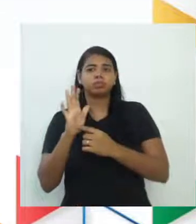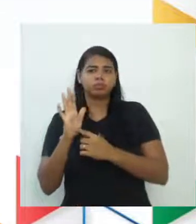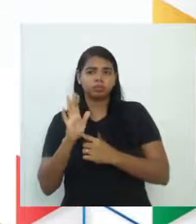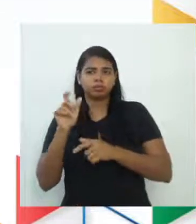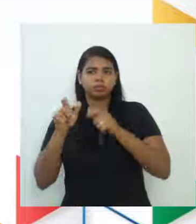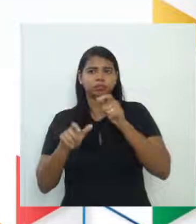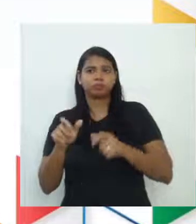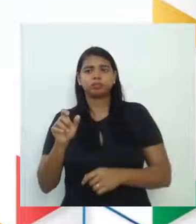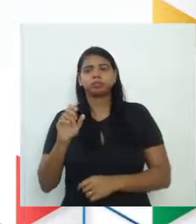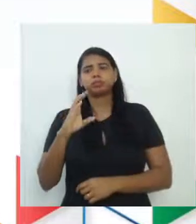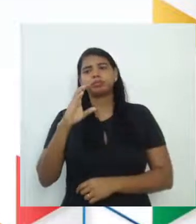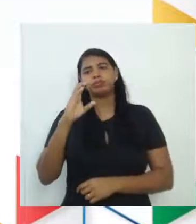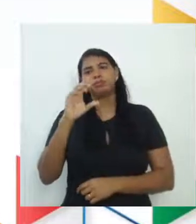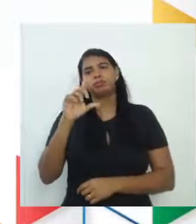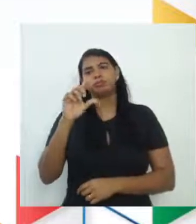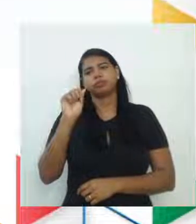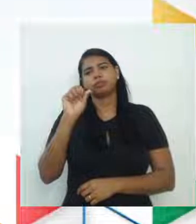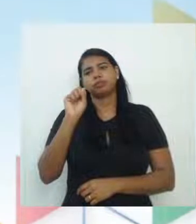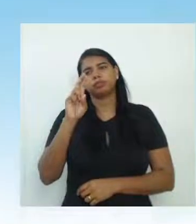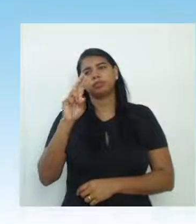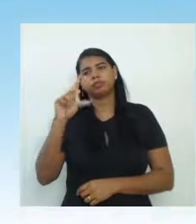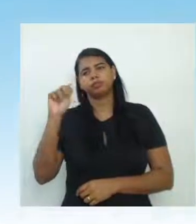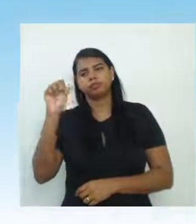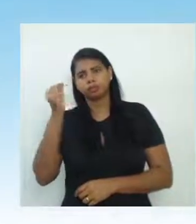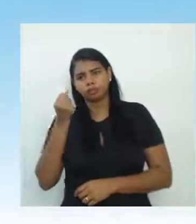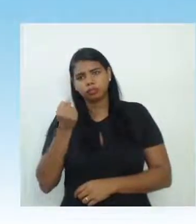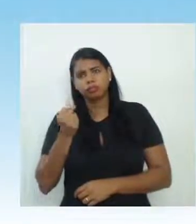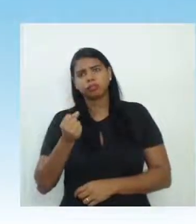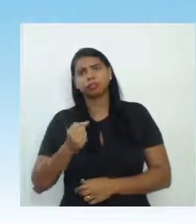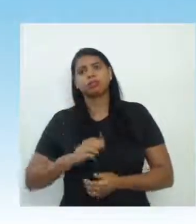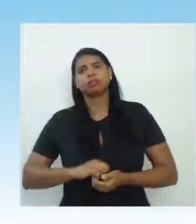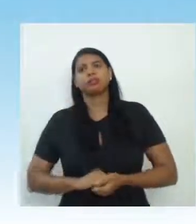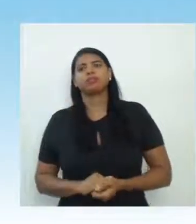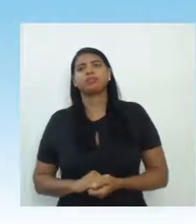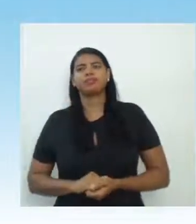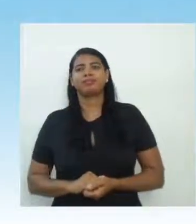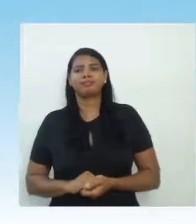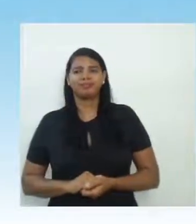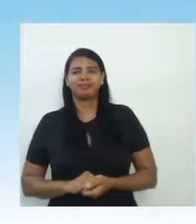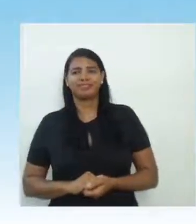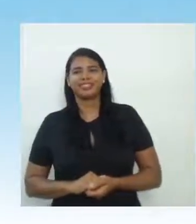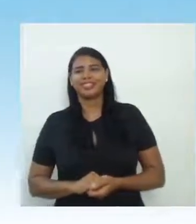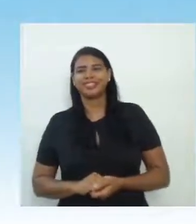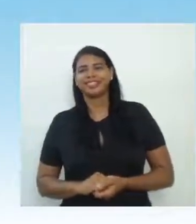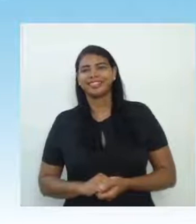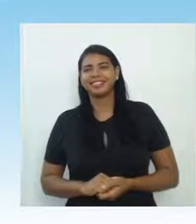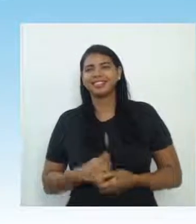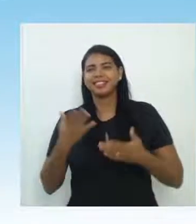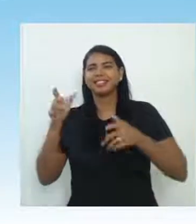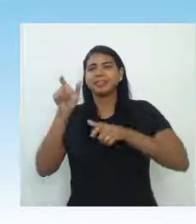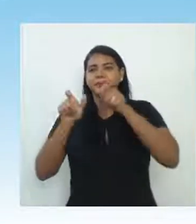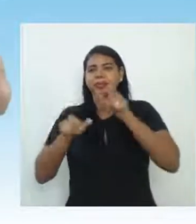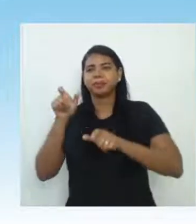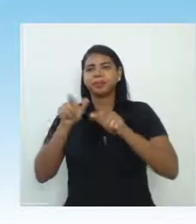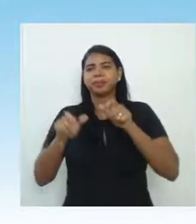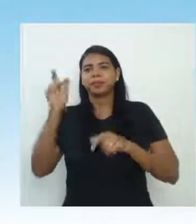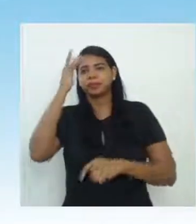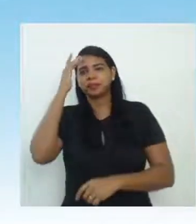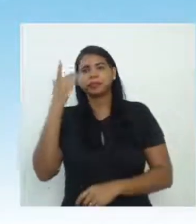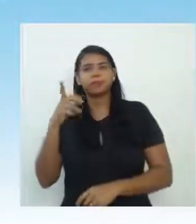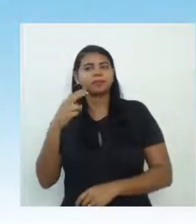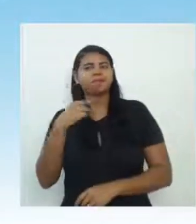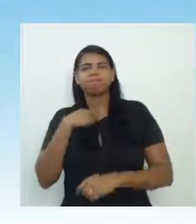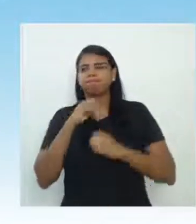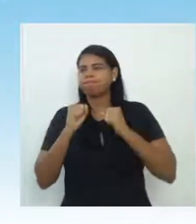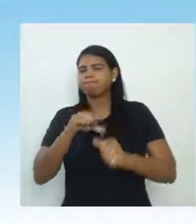Constituição. Cláusulas pétreas? Minhas cláusulas babadeiras da Constituição, que não podem